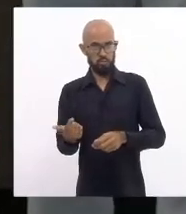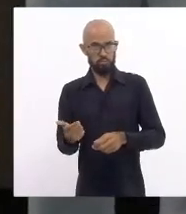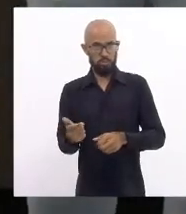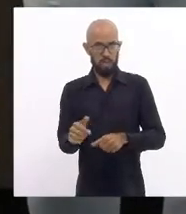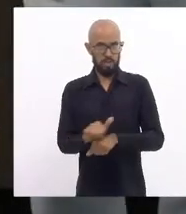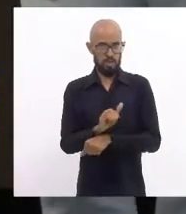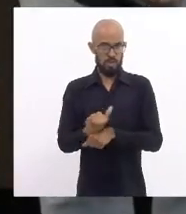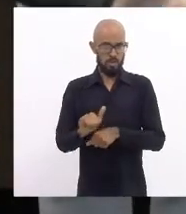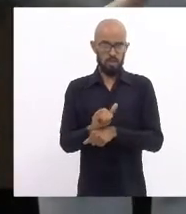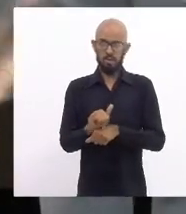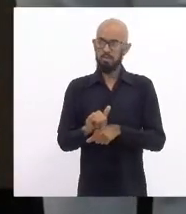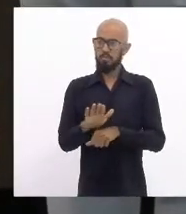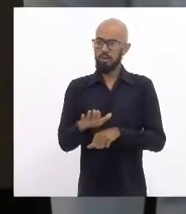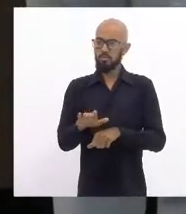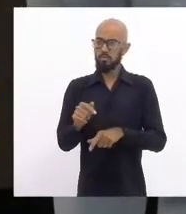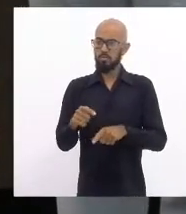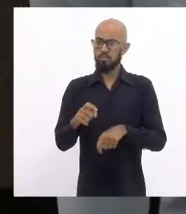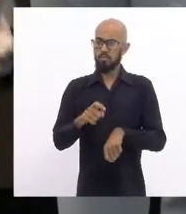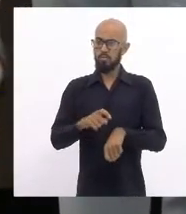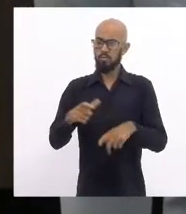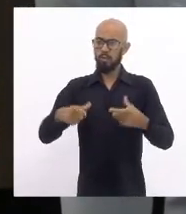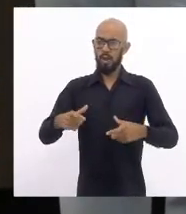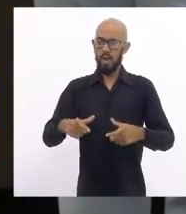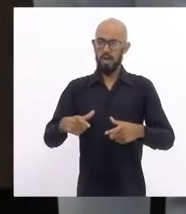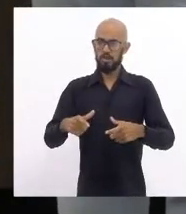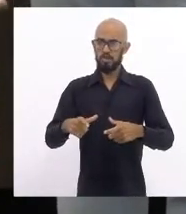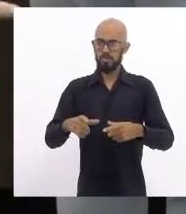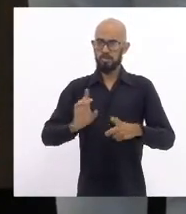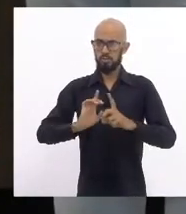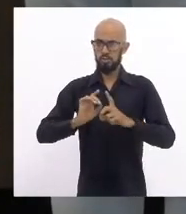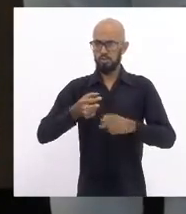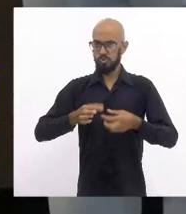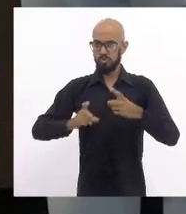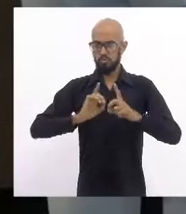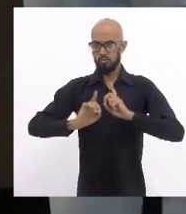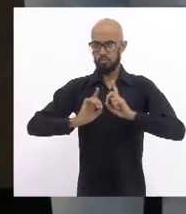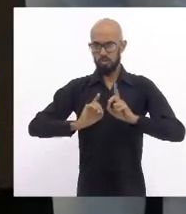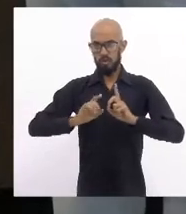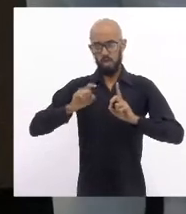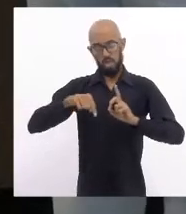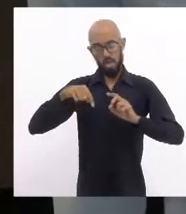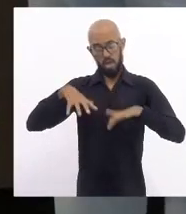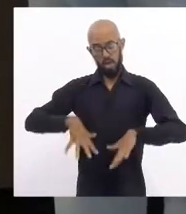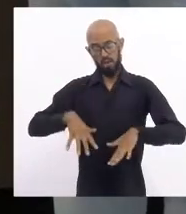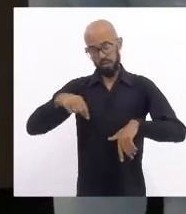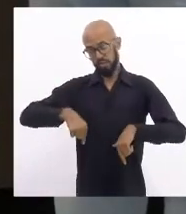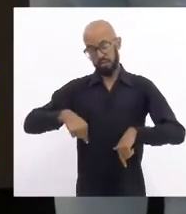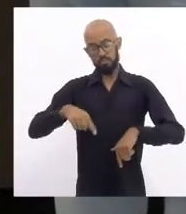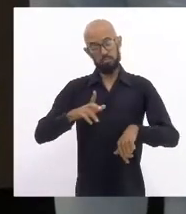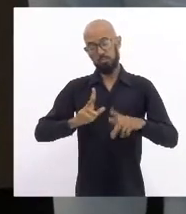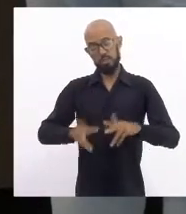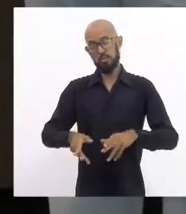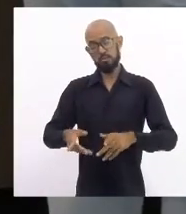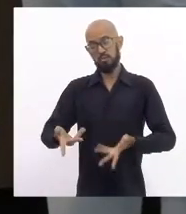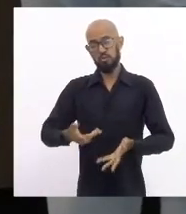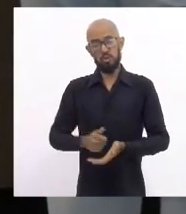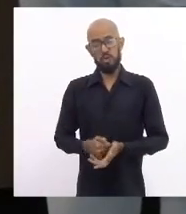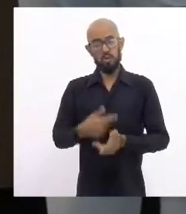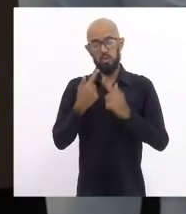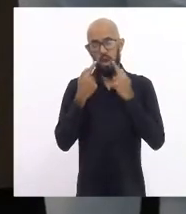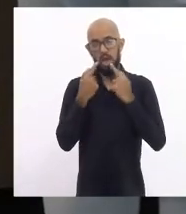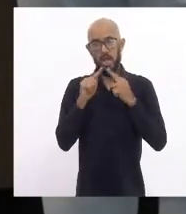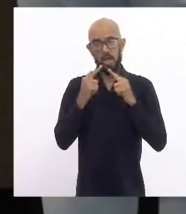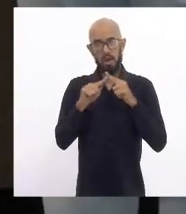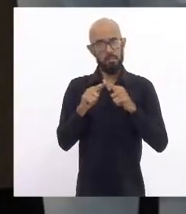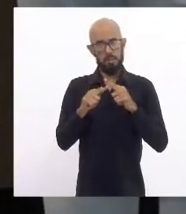da divergência é esse aqui. A democracia é exatamente isso. Eu não estou reclamando o senhor tirar